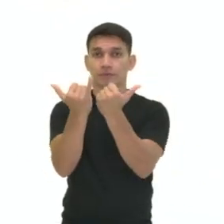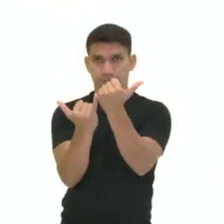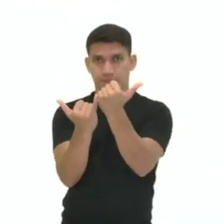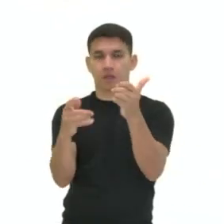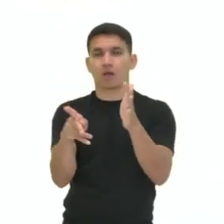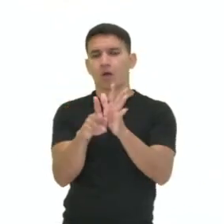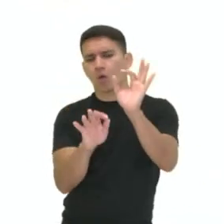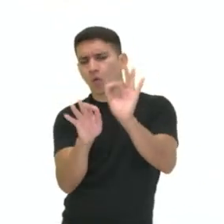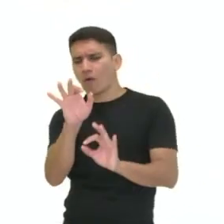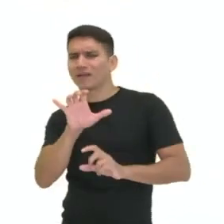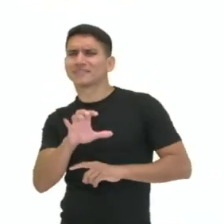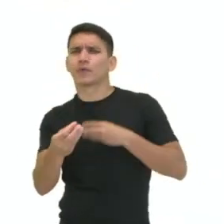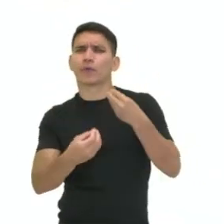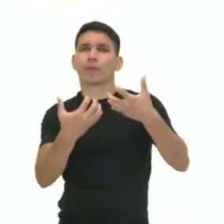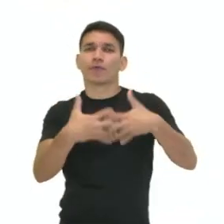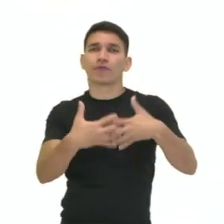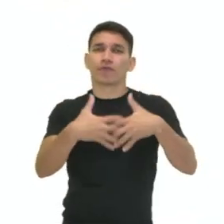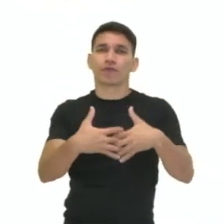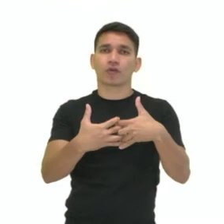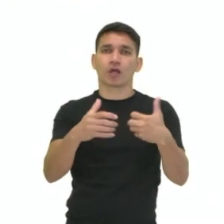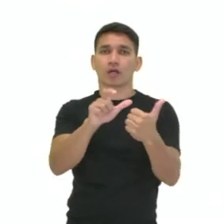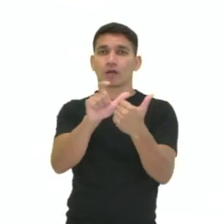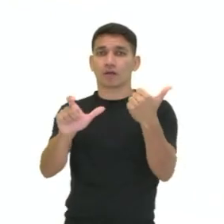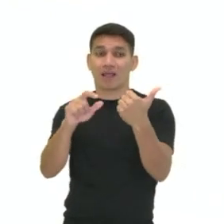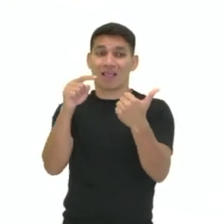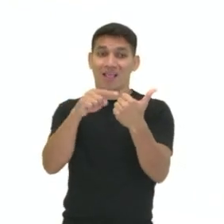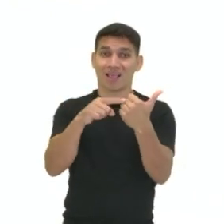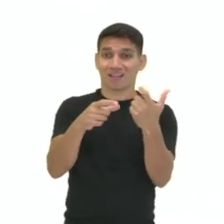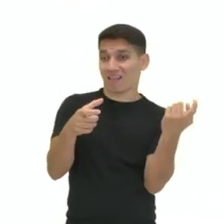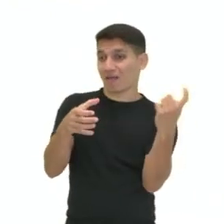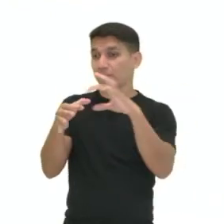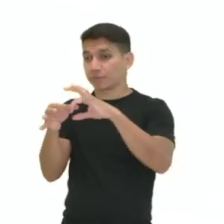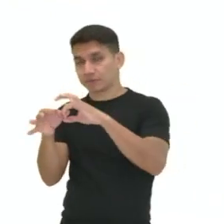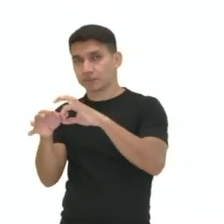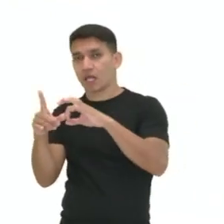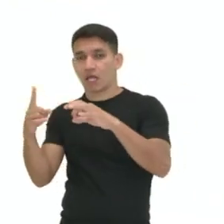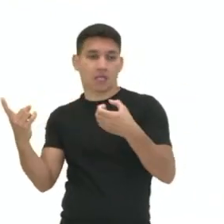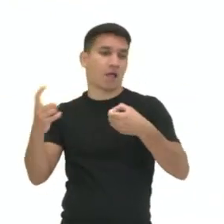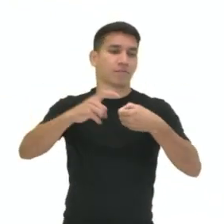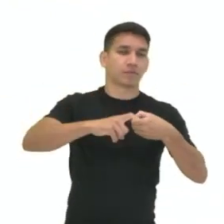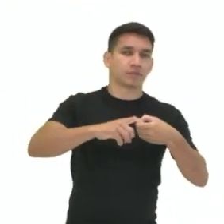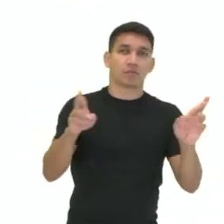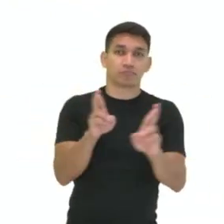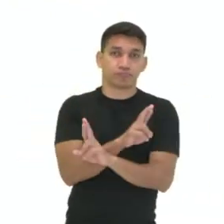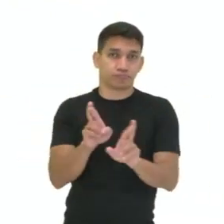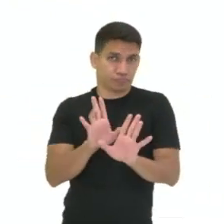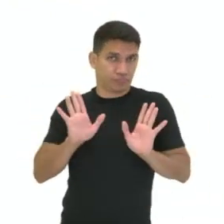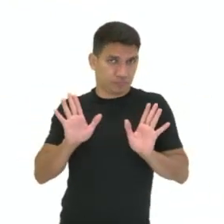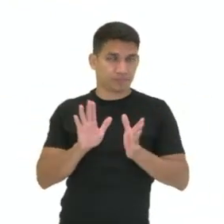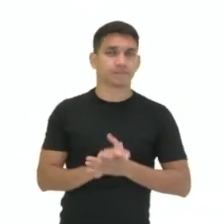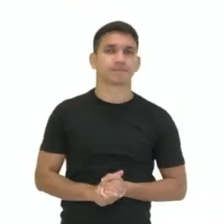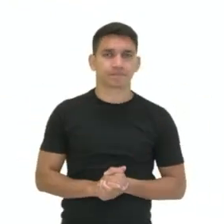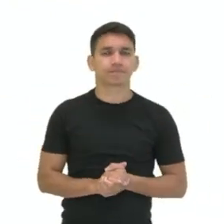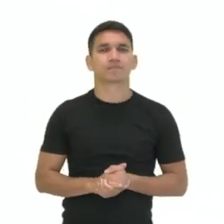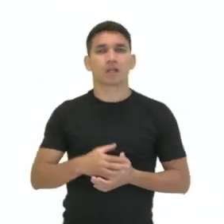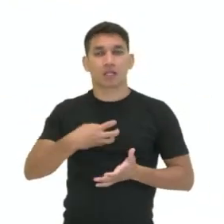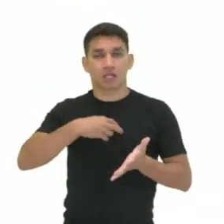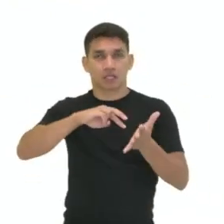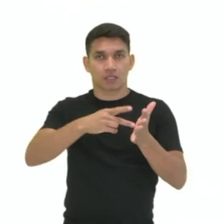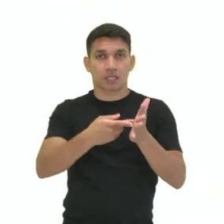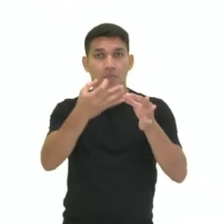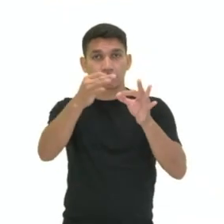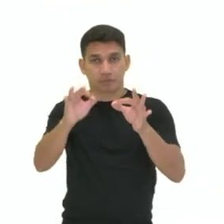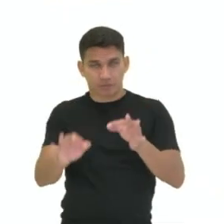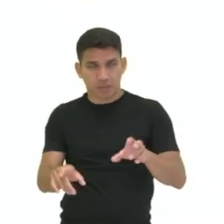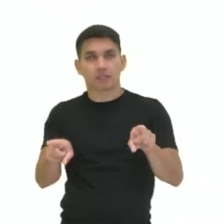período, aprendemos que as orações mantêm dependência sintática em relação às outras. A oração subordinada exerce